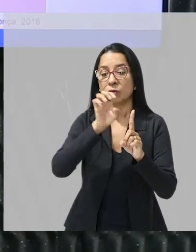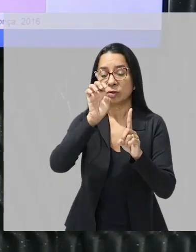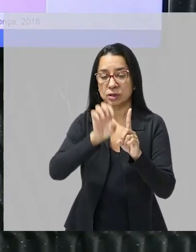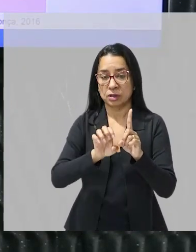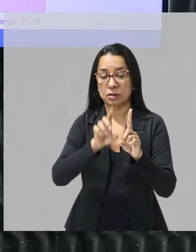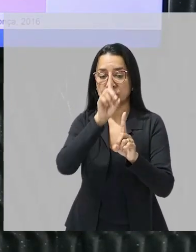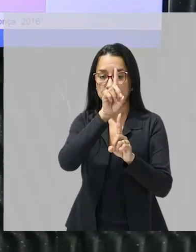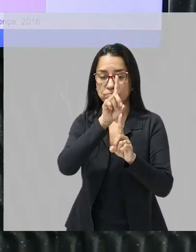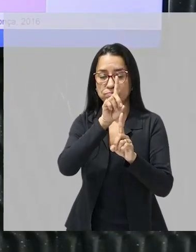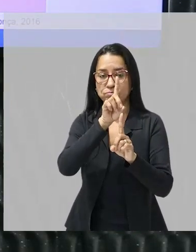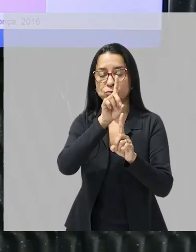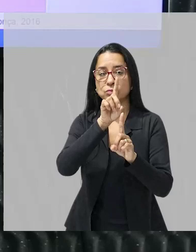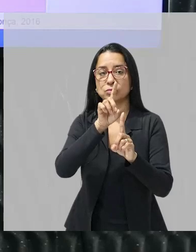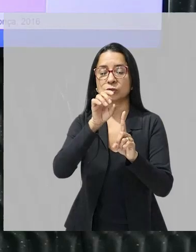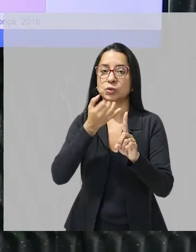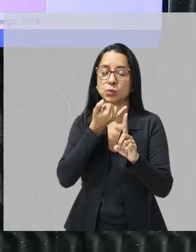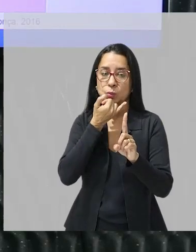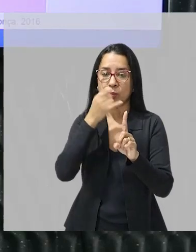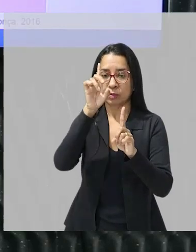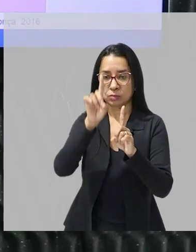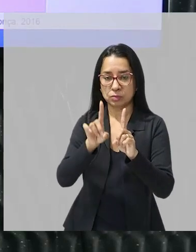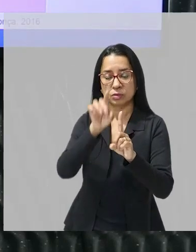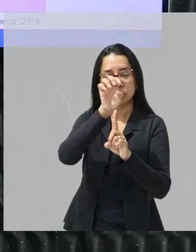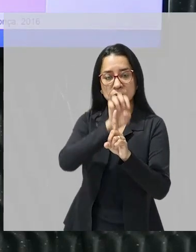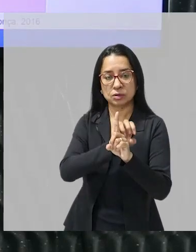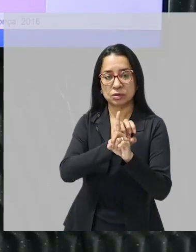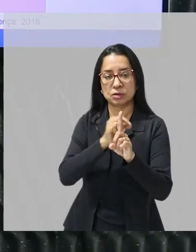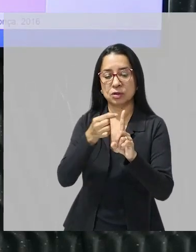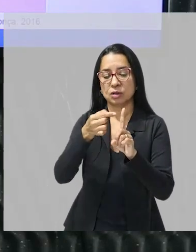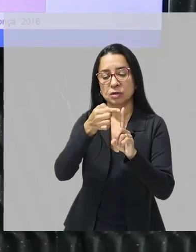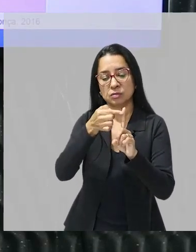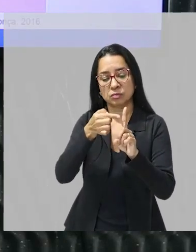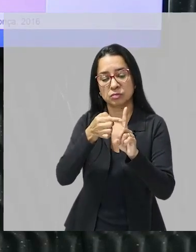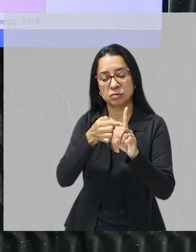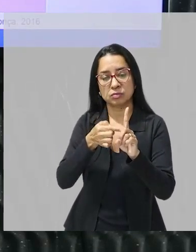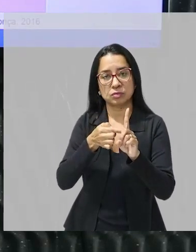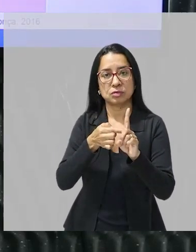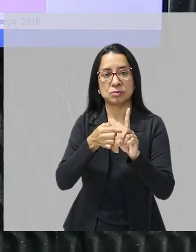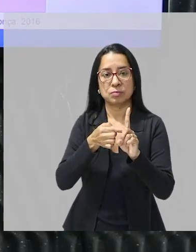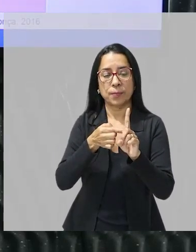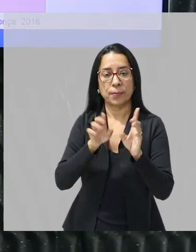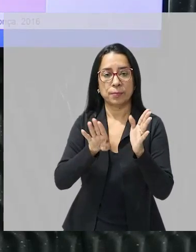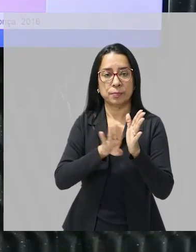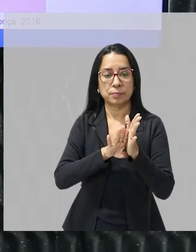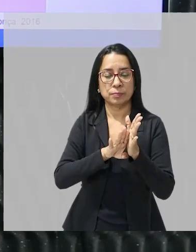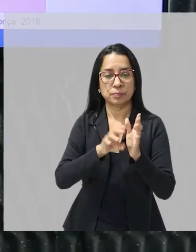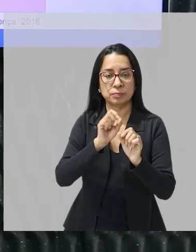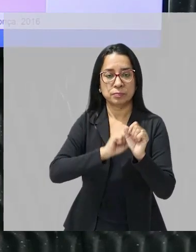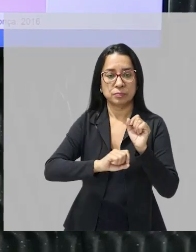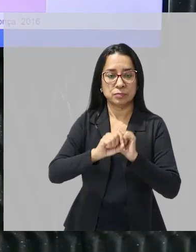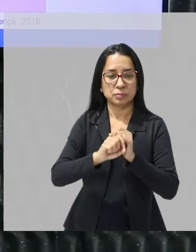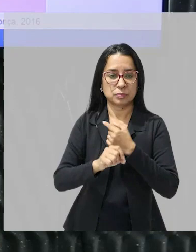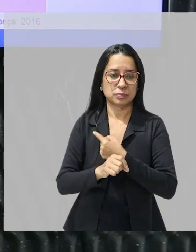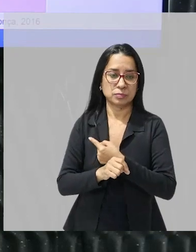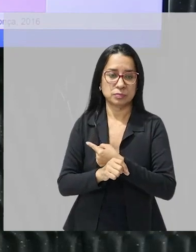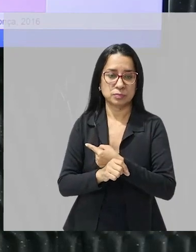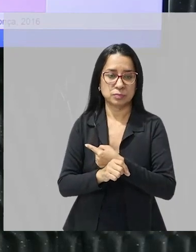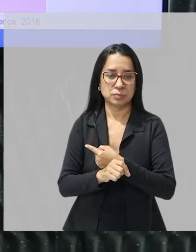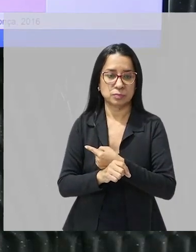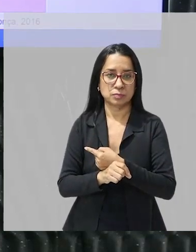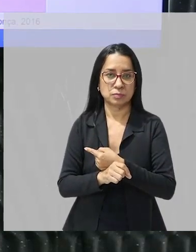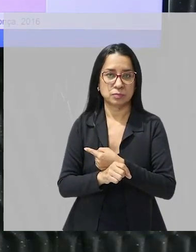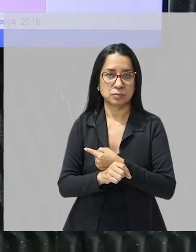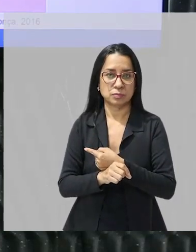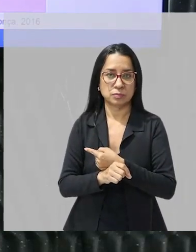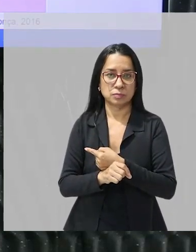se subdividem formando os bronquíolos, tá? Até chegar nas porções finais, onde nós vamos encontrar aqui,